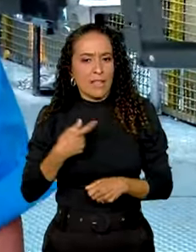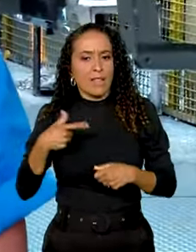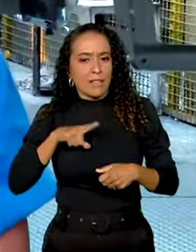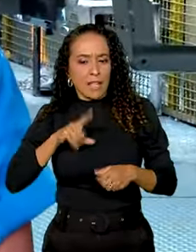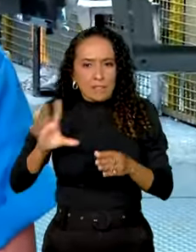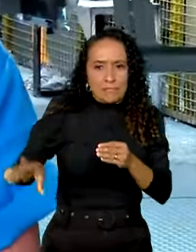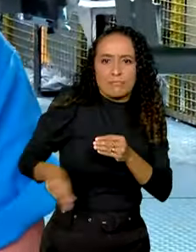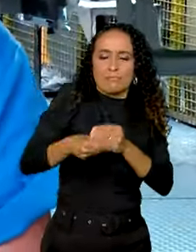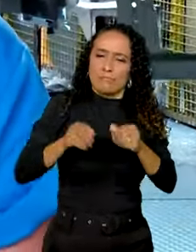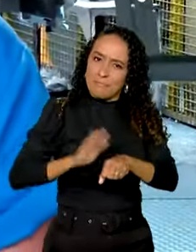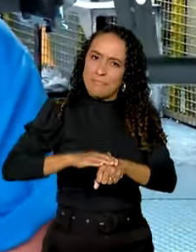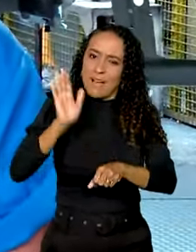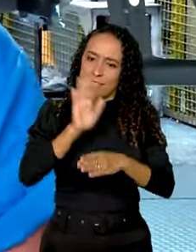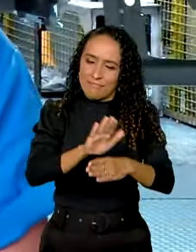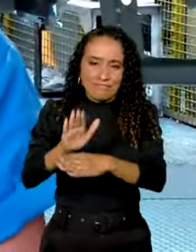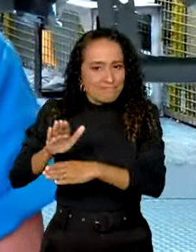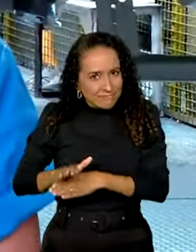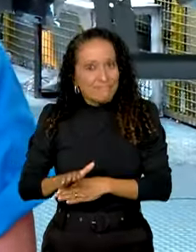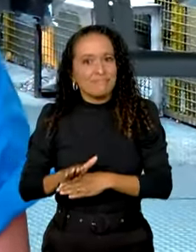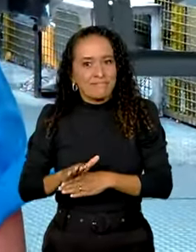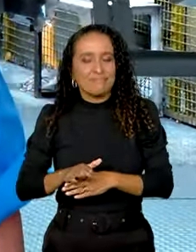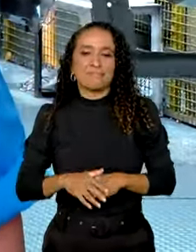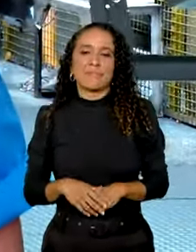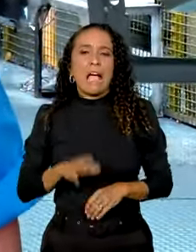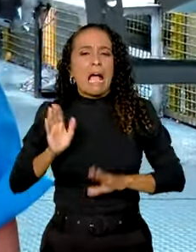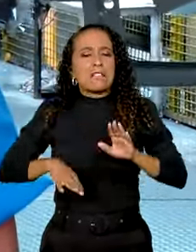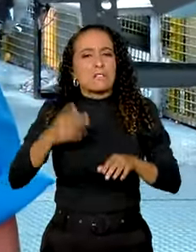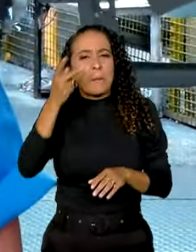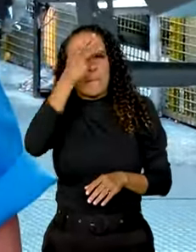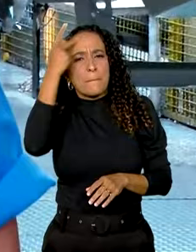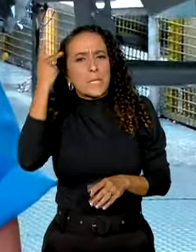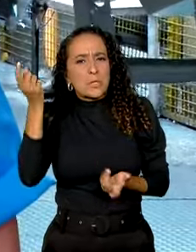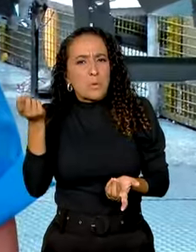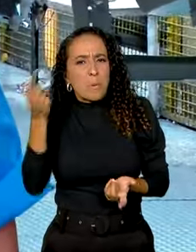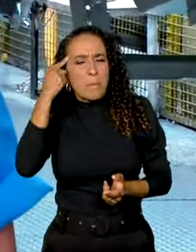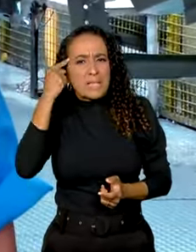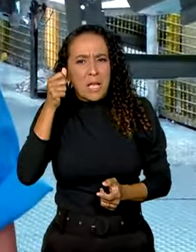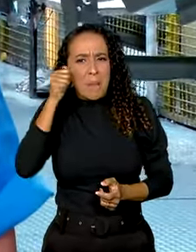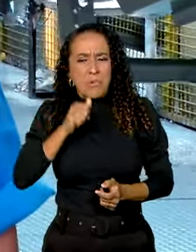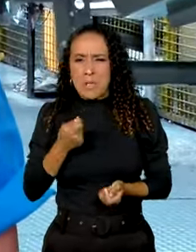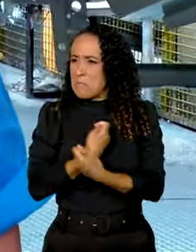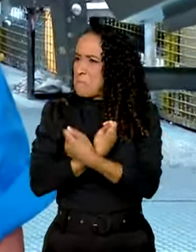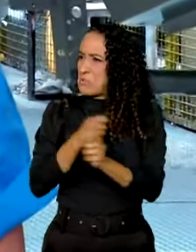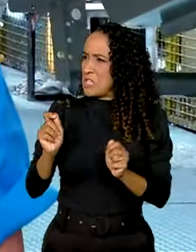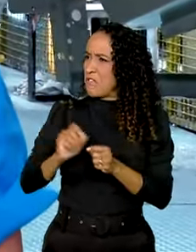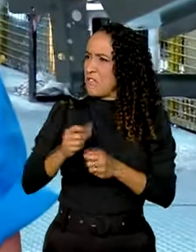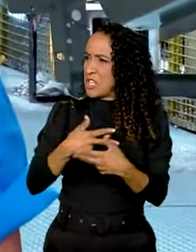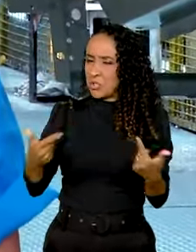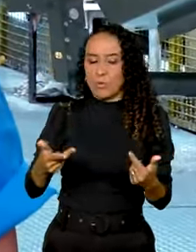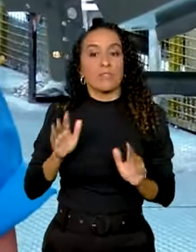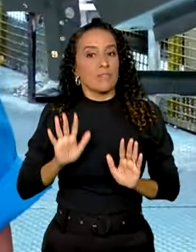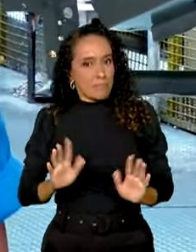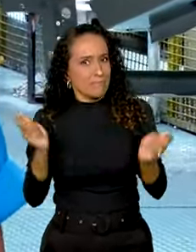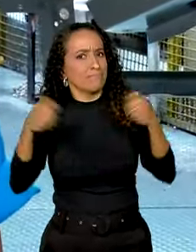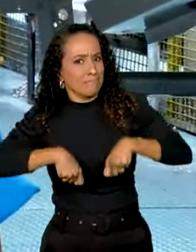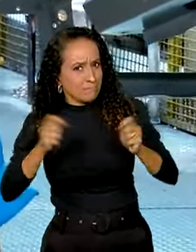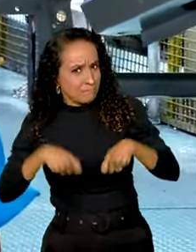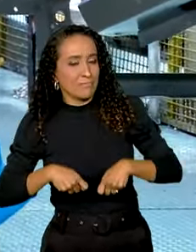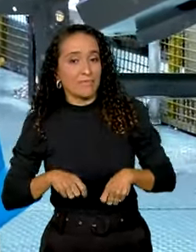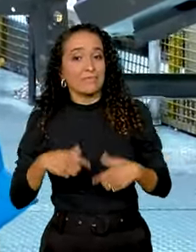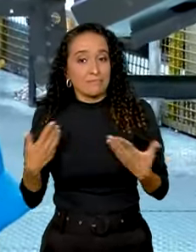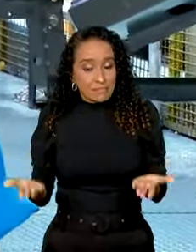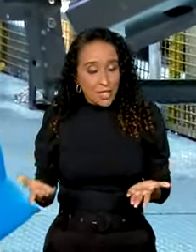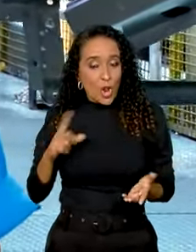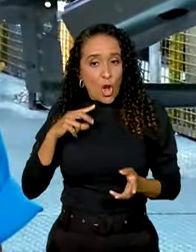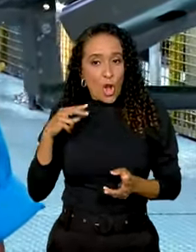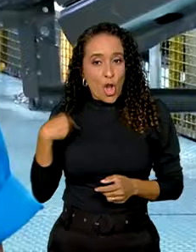acrescentar alguma coisa. Às vezes as pessoas acham que as mulheres não são capacitadas para fazer as coisas, mas elas são. Tanto que a gente faz